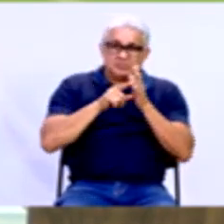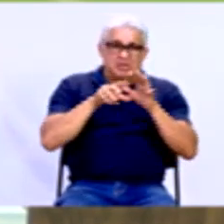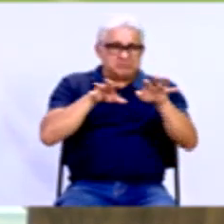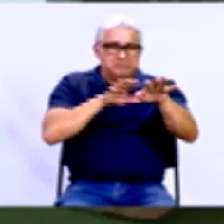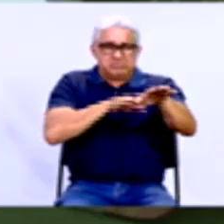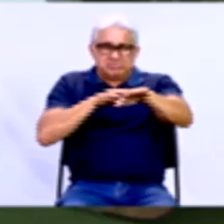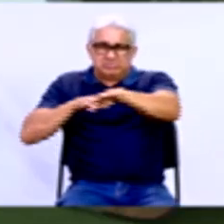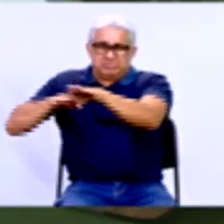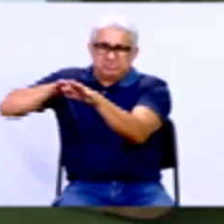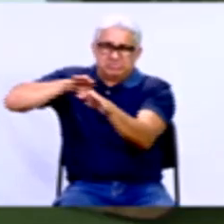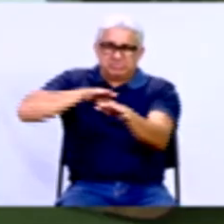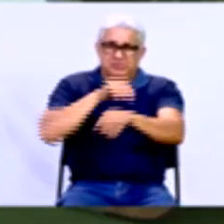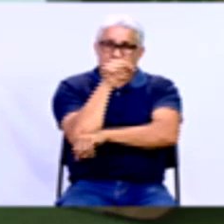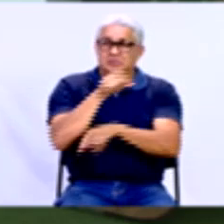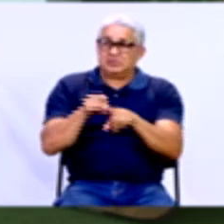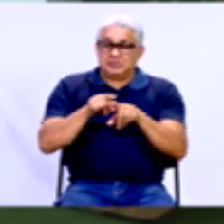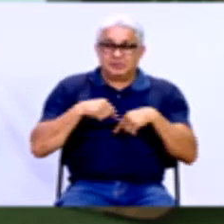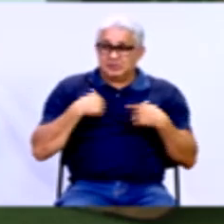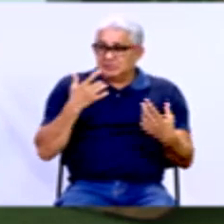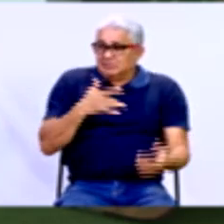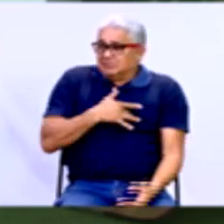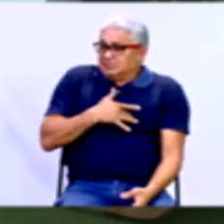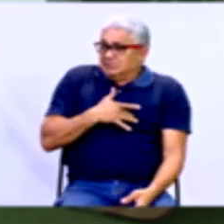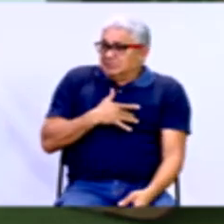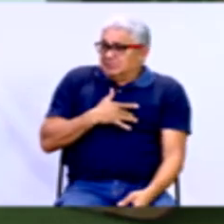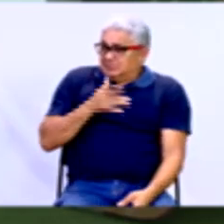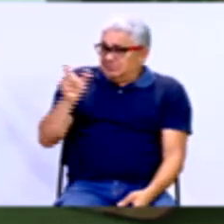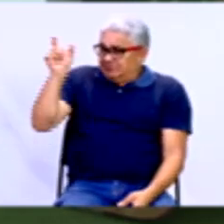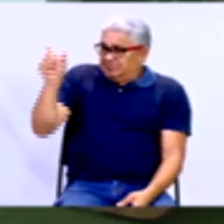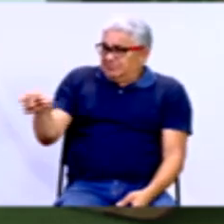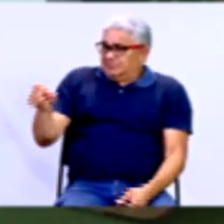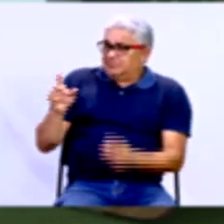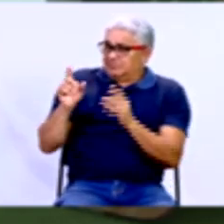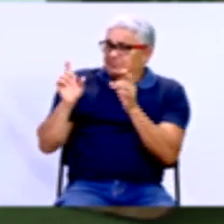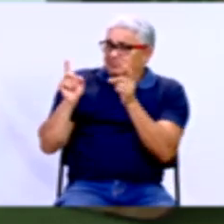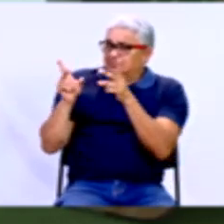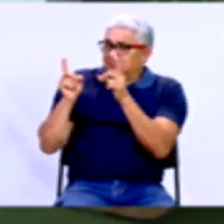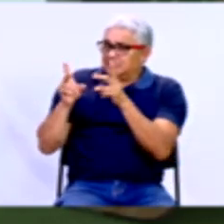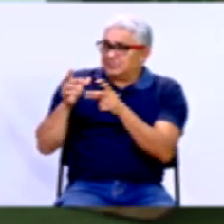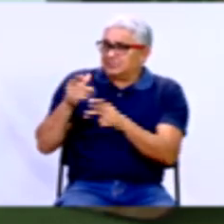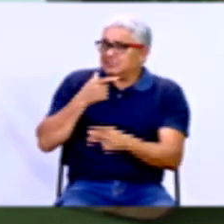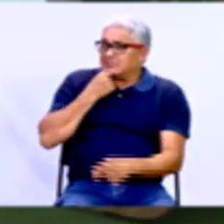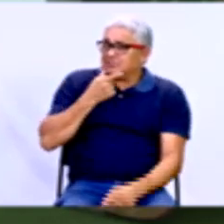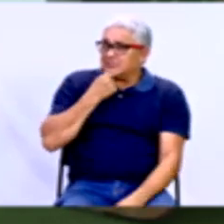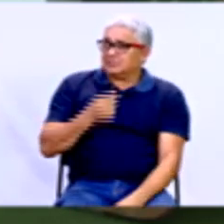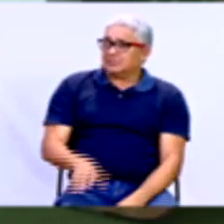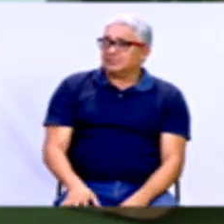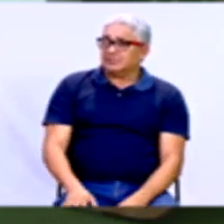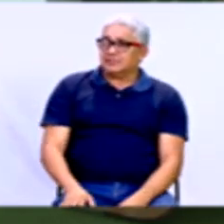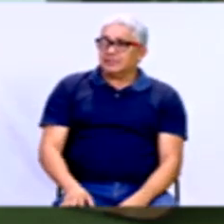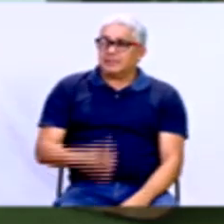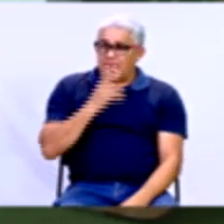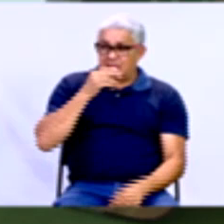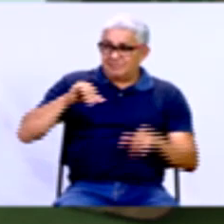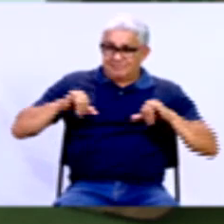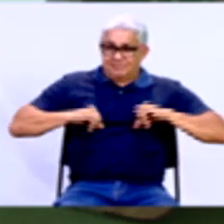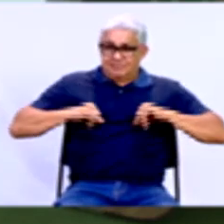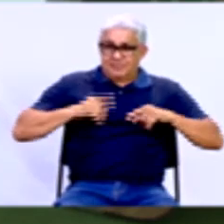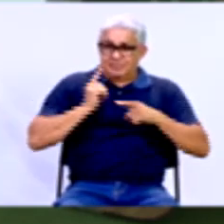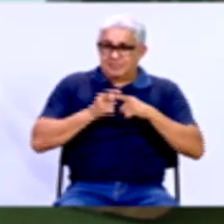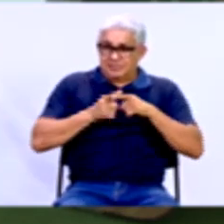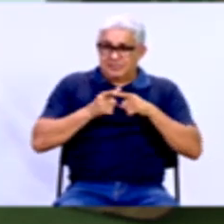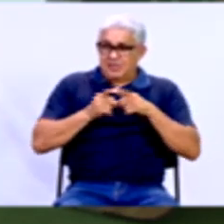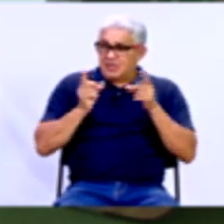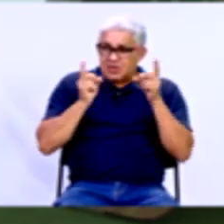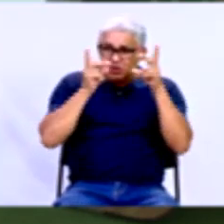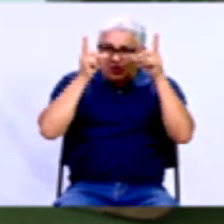Mas, né? Por outro lado, eu fiquei morrendo de dó do vendedor, né? Porque ele falou, ele tava lá, eu acho que ele deve sofrer muito, a queda deve ser